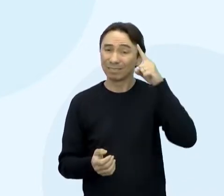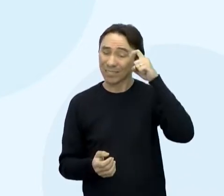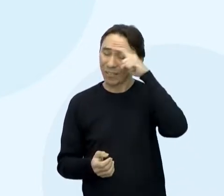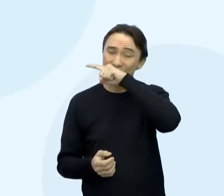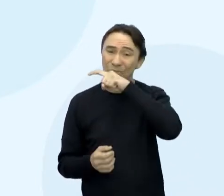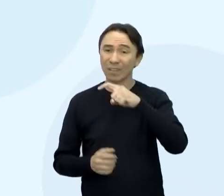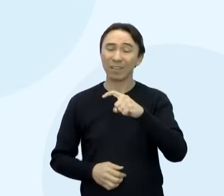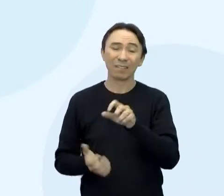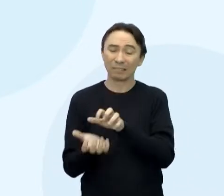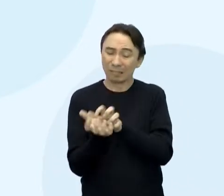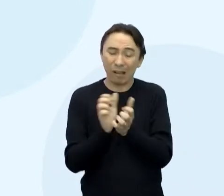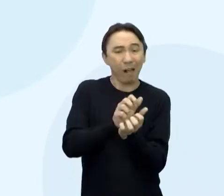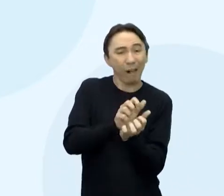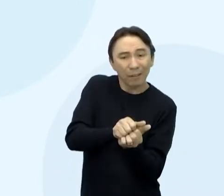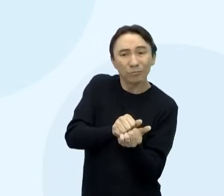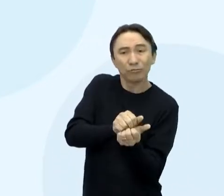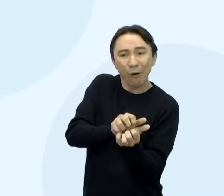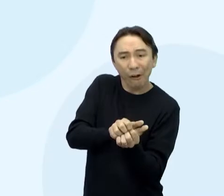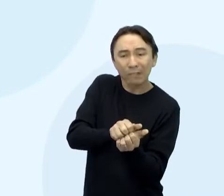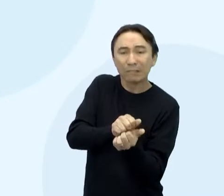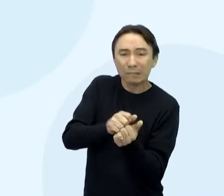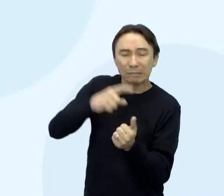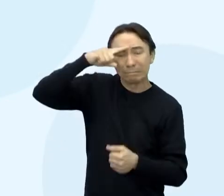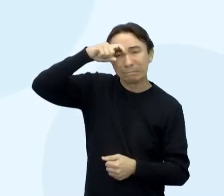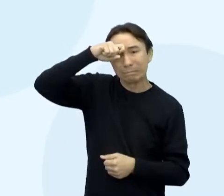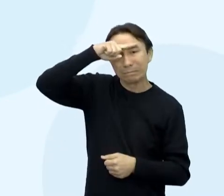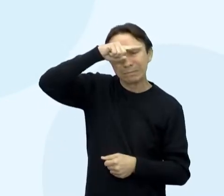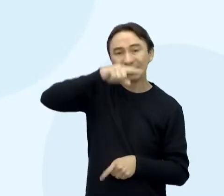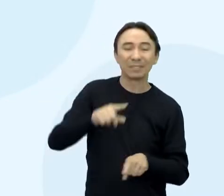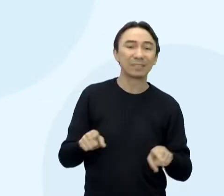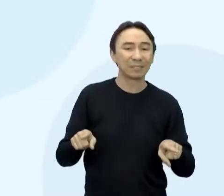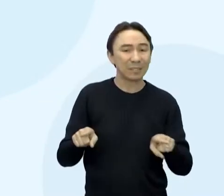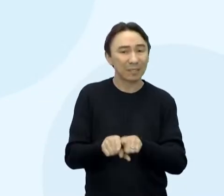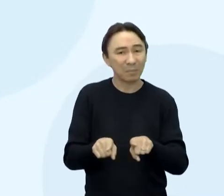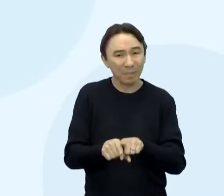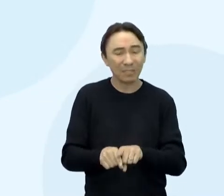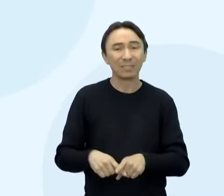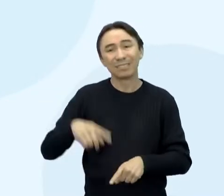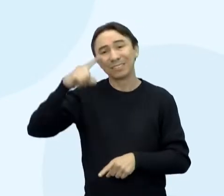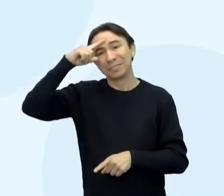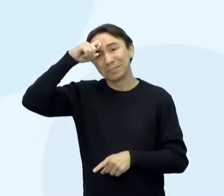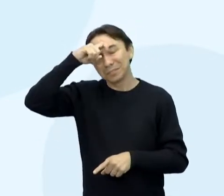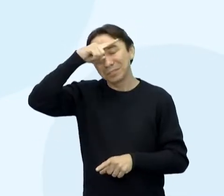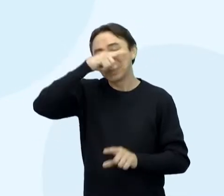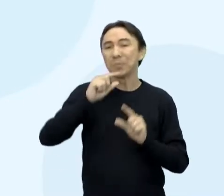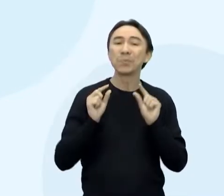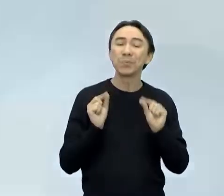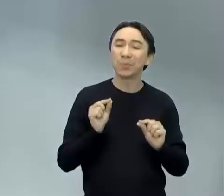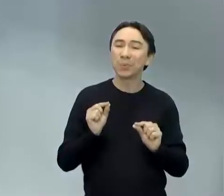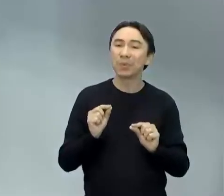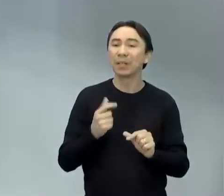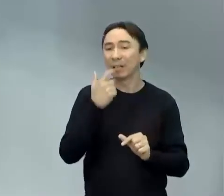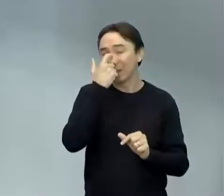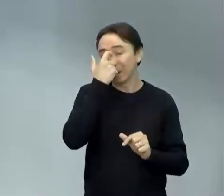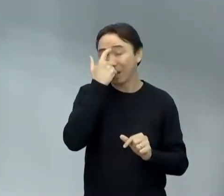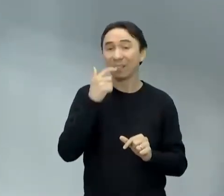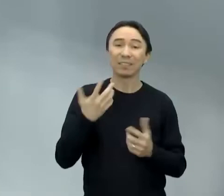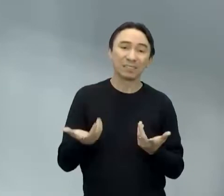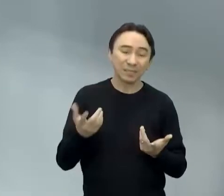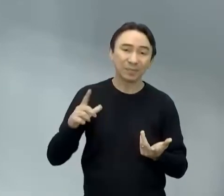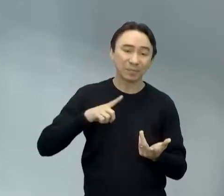de mastigação e dificuldade na deglutição. O que é a deglutição? É justamente o processo